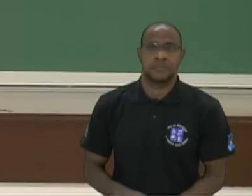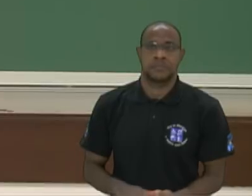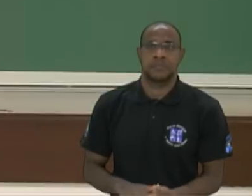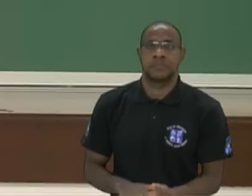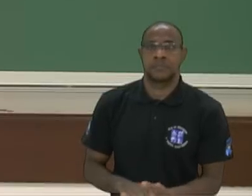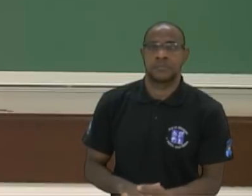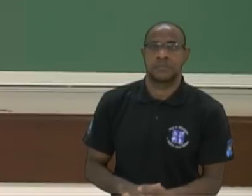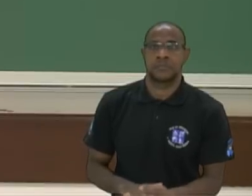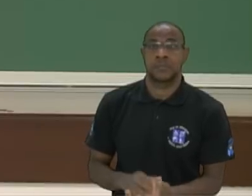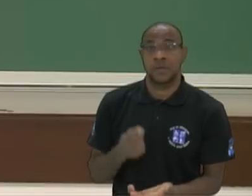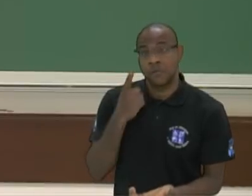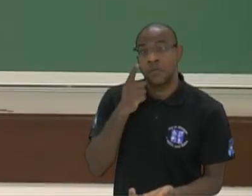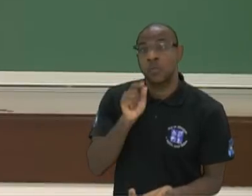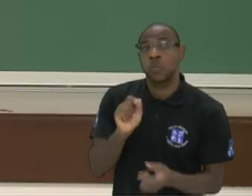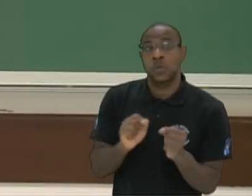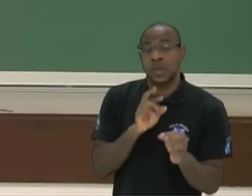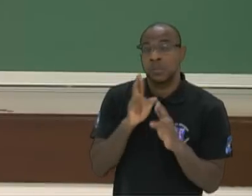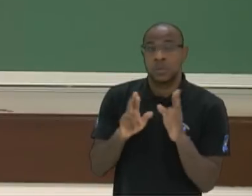Vamos ver o que você respondeu?